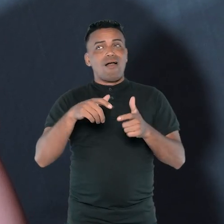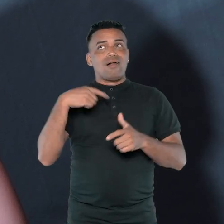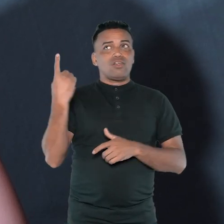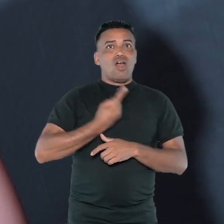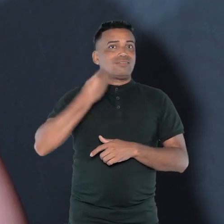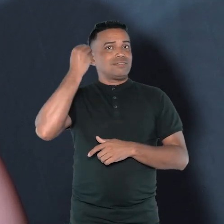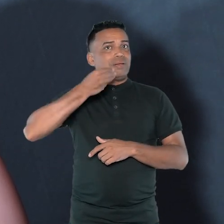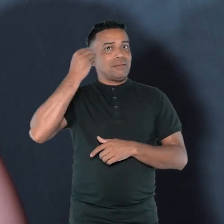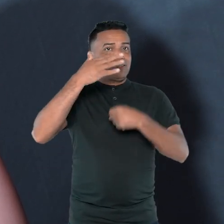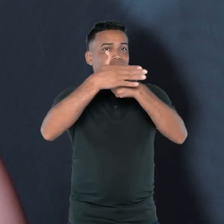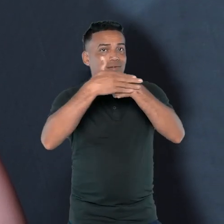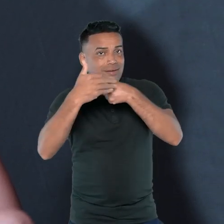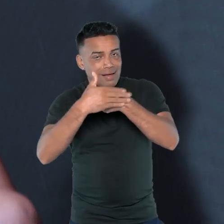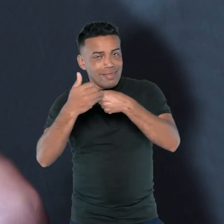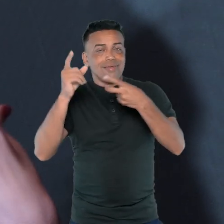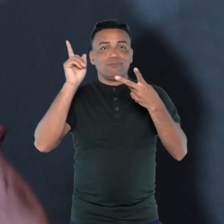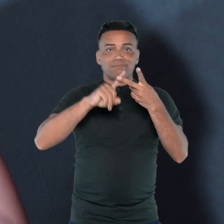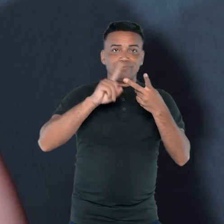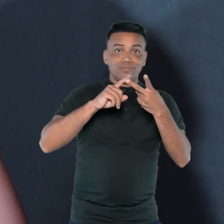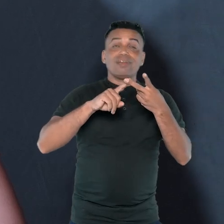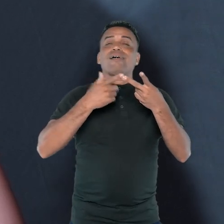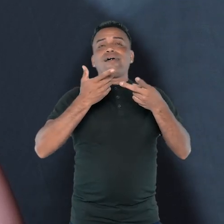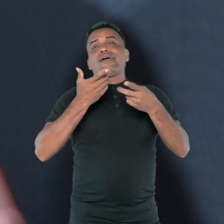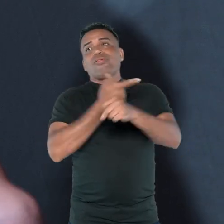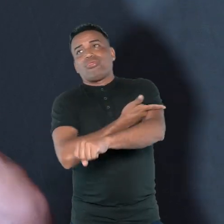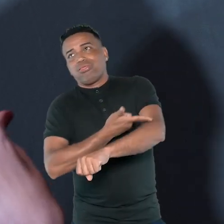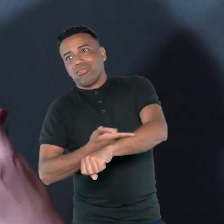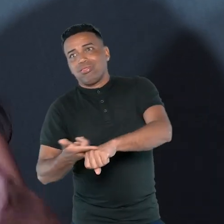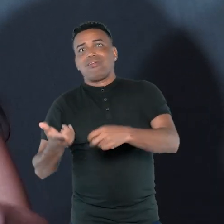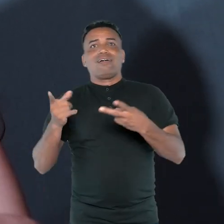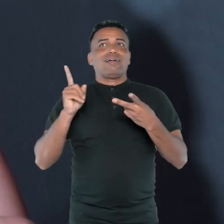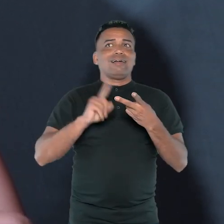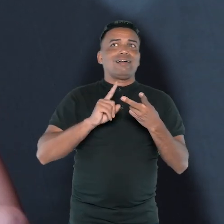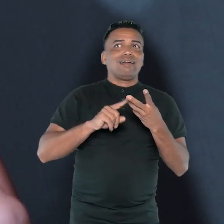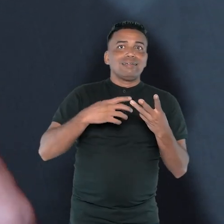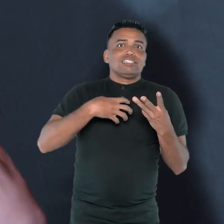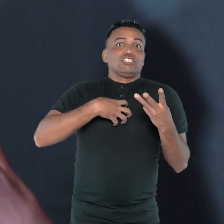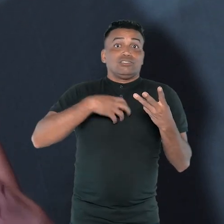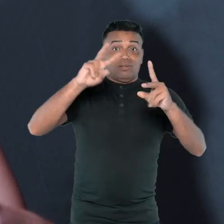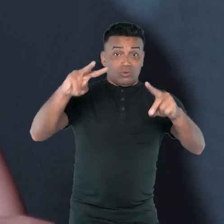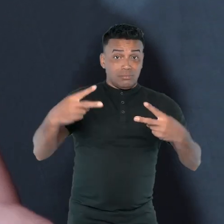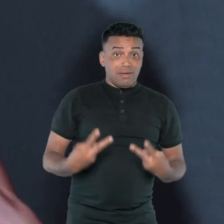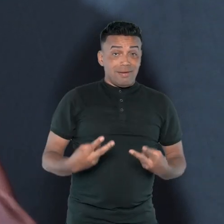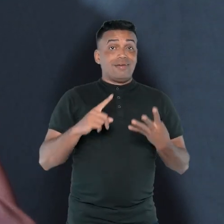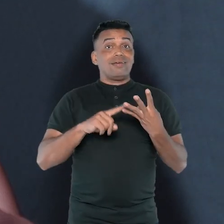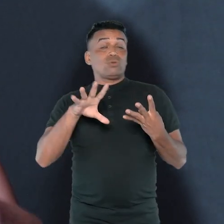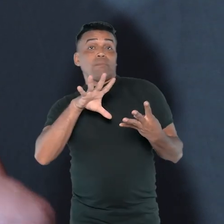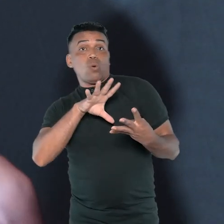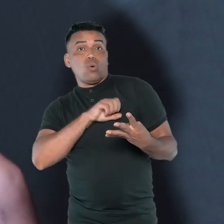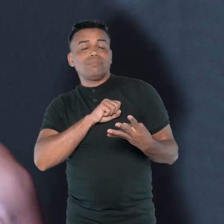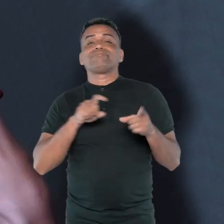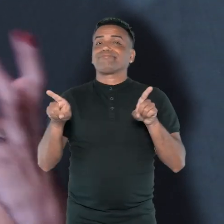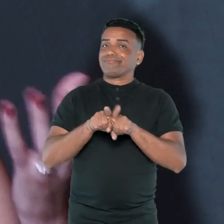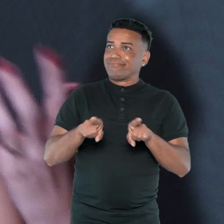experiencia carinho, a gente experiencia afeto, hoje a gente entende mais ou menos o que é ser reconhecido, o que é ser amado. Ao